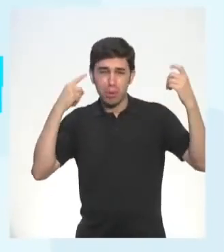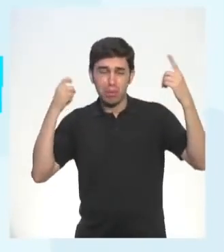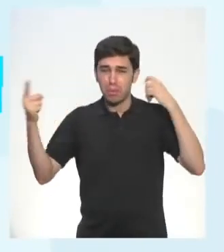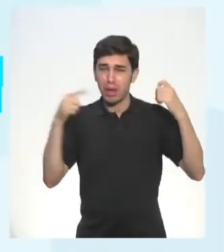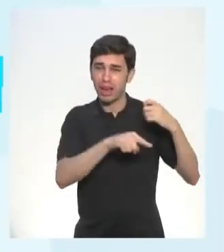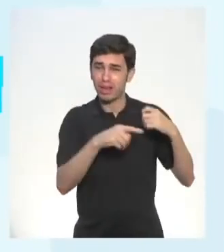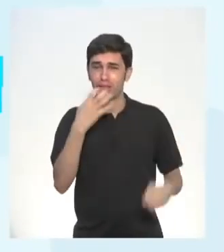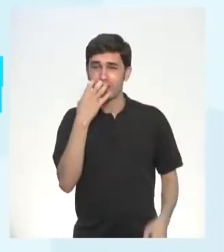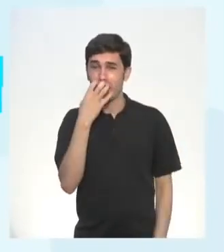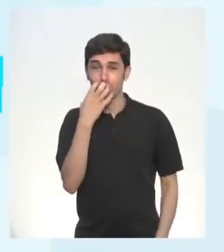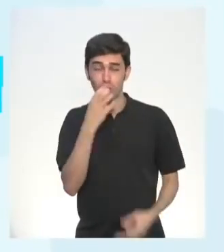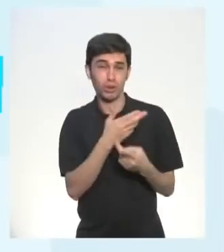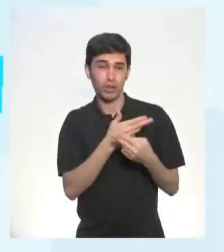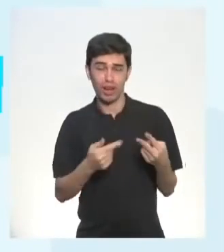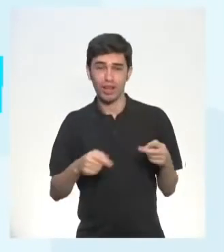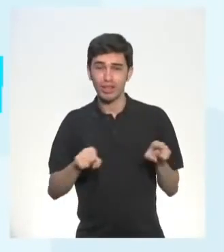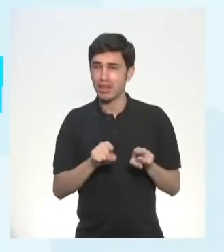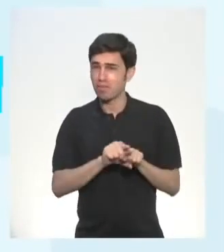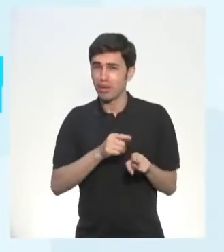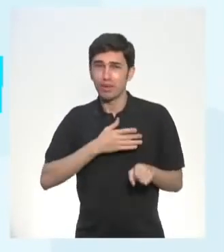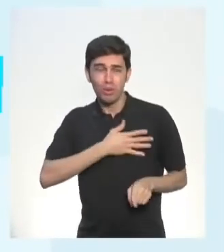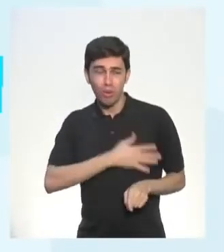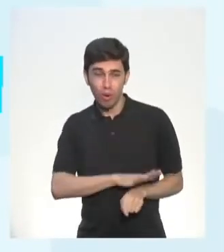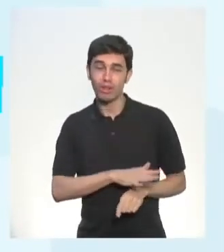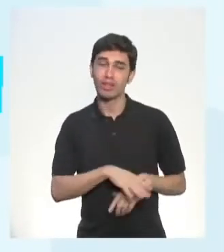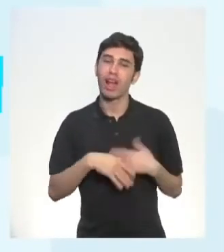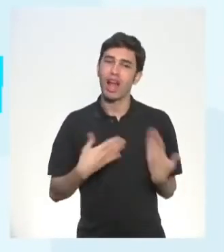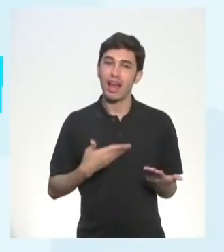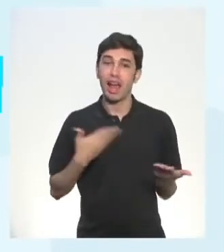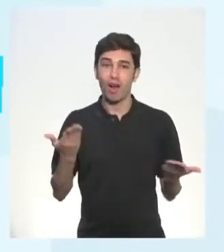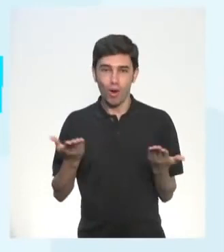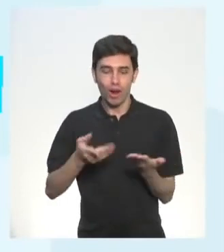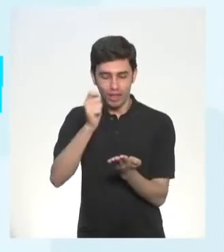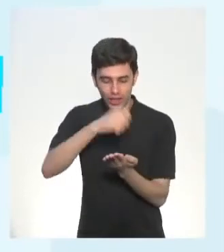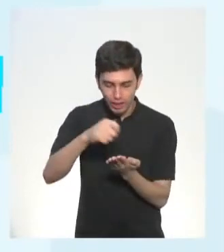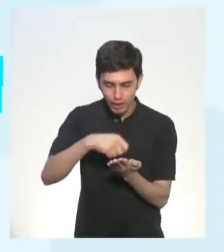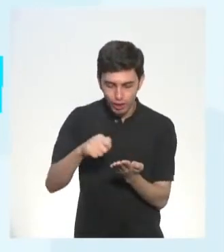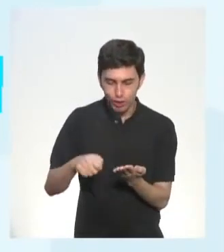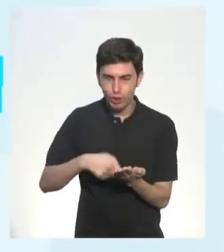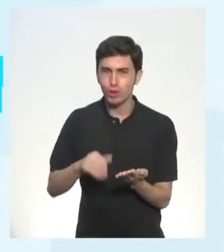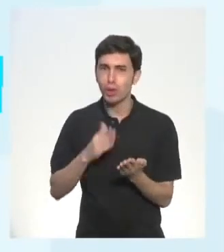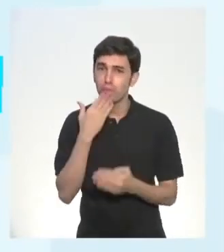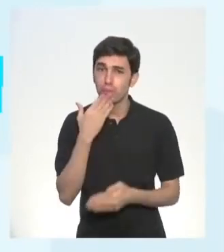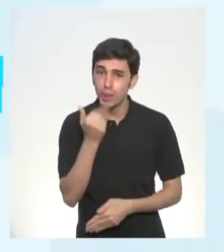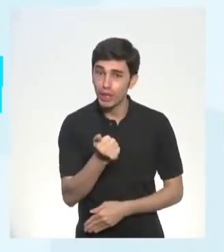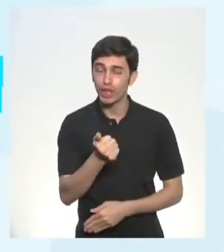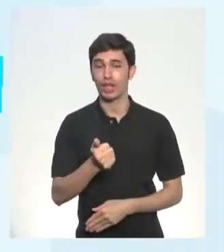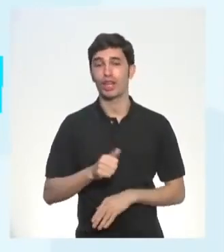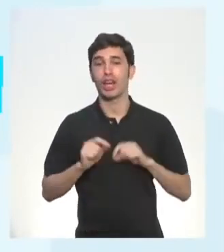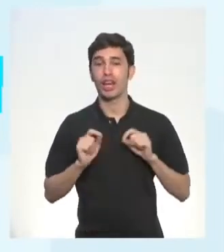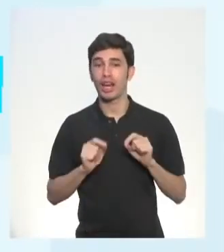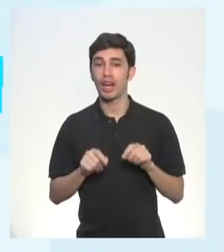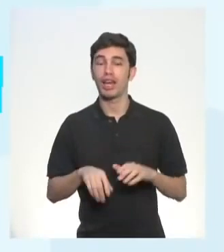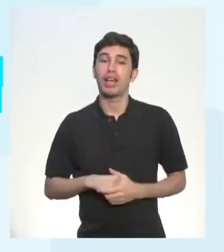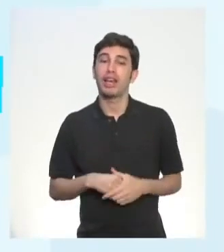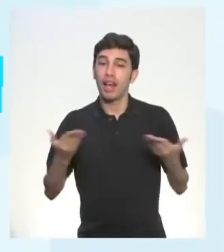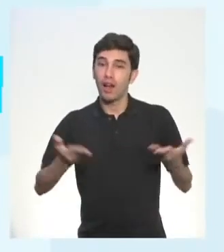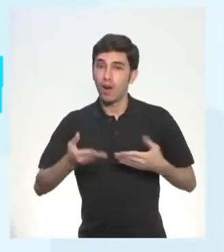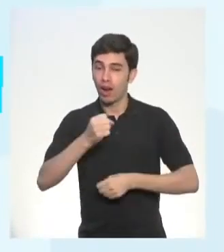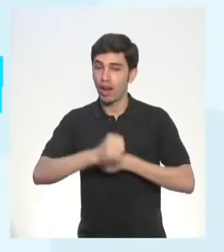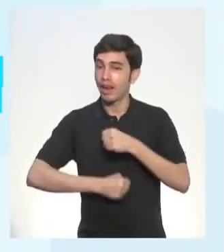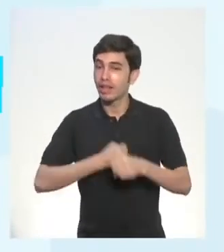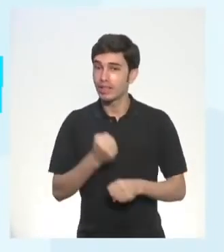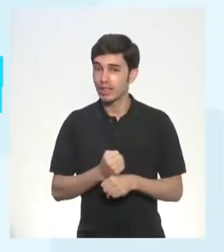de estimação. Vimos, por meio desta carta, reivindicar que, neste ano,